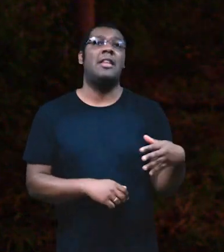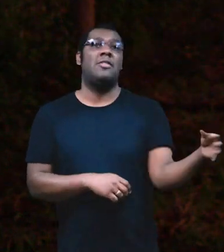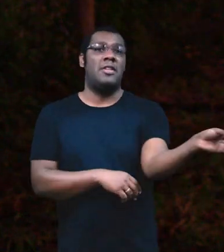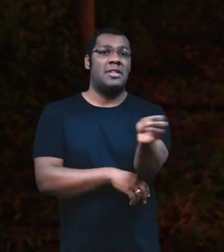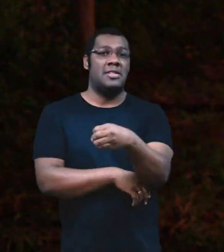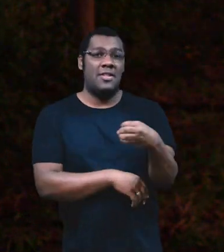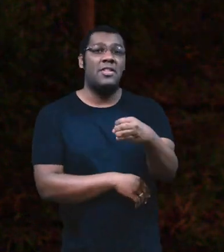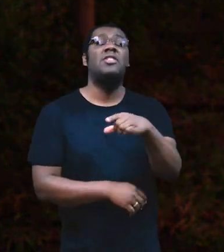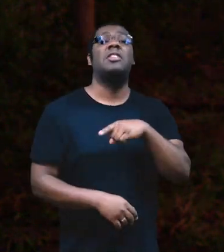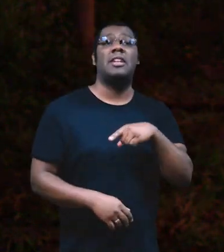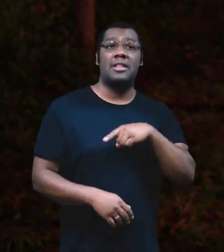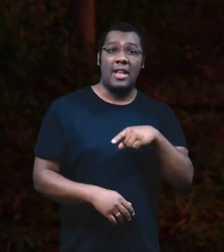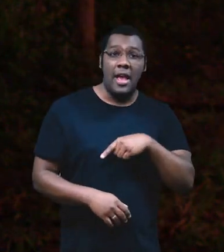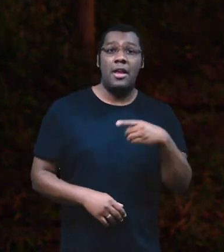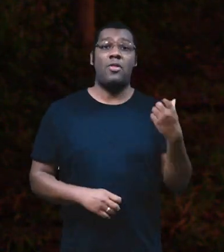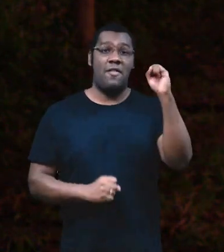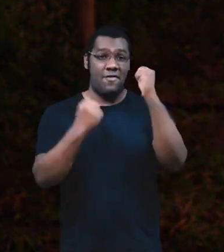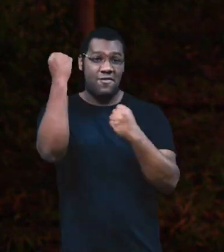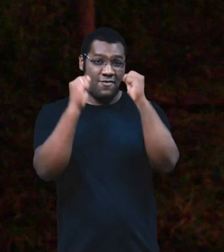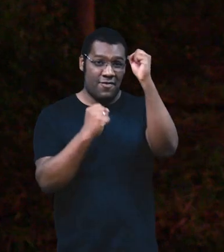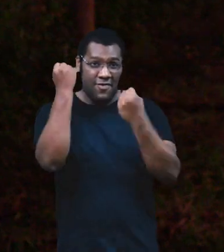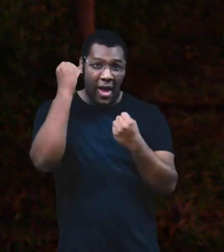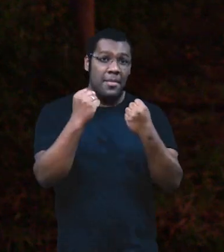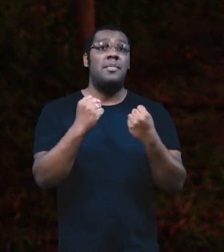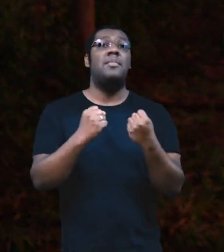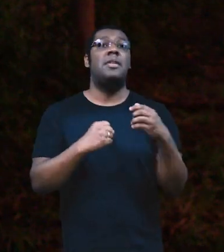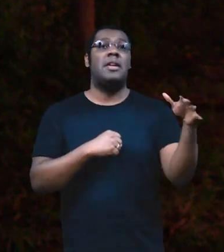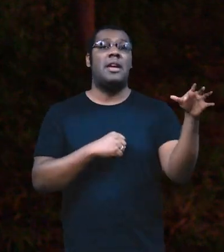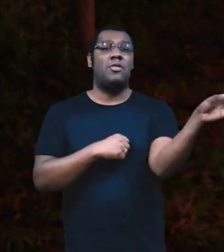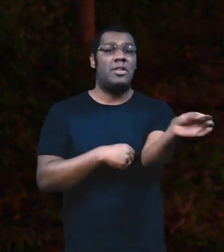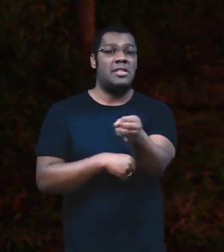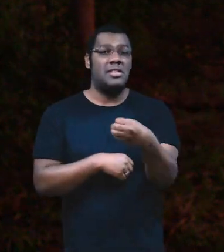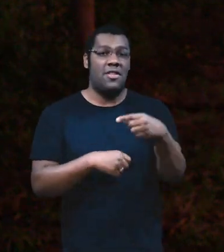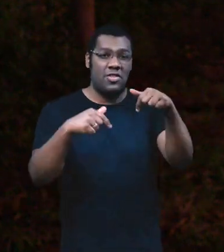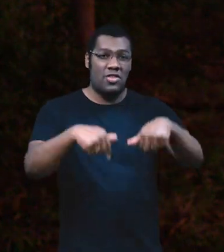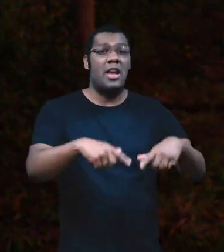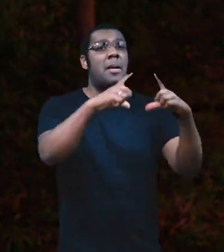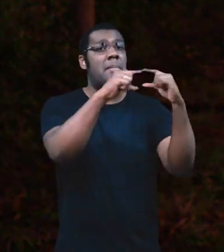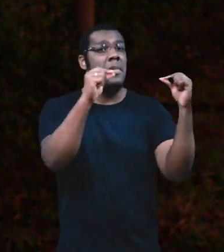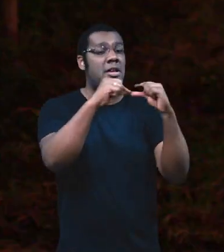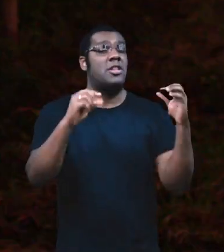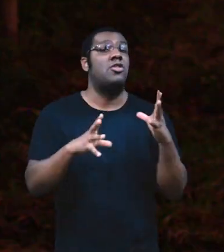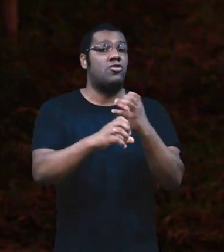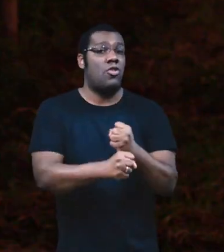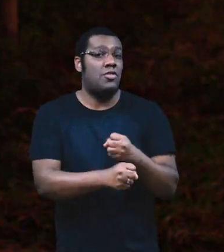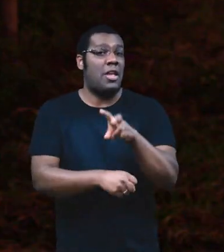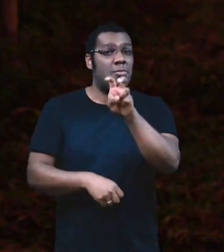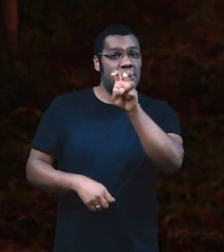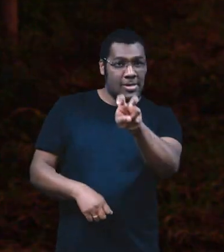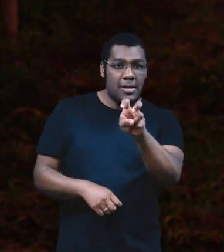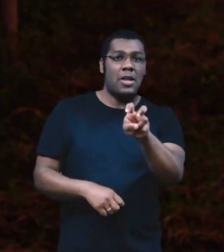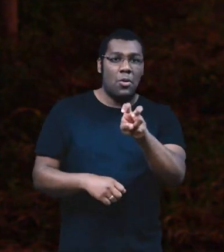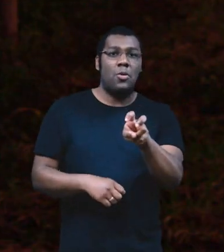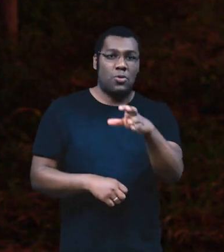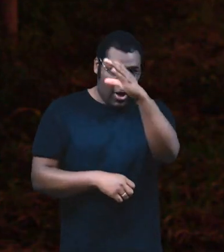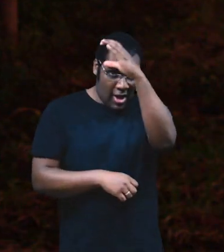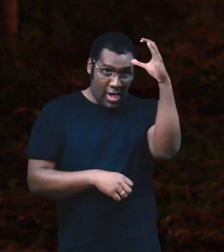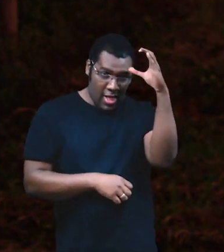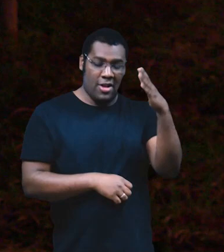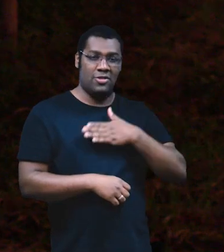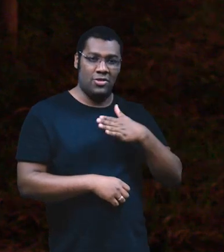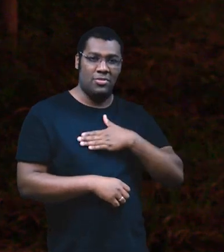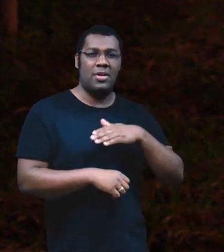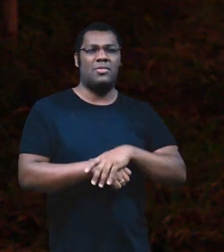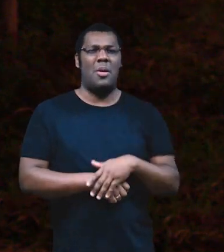estão produzindo e a gente quer atingir mais. Então, só que a gente precisa também de mais produtividade para conseguir alcançar todo mundo. O mercado no início ele ficou bem